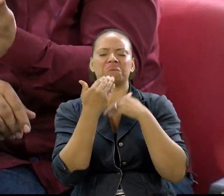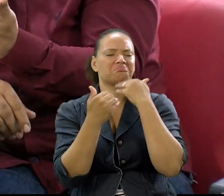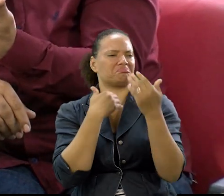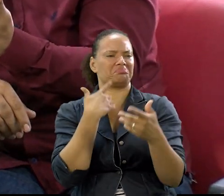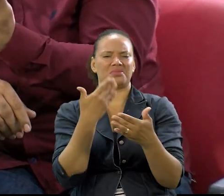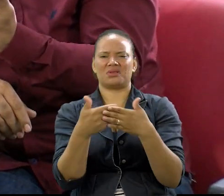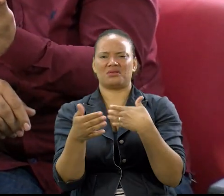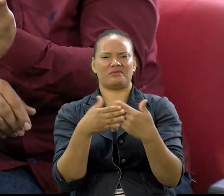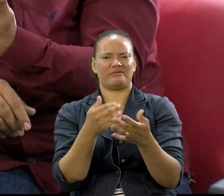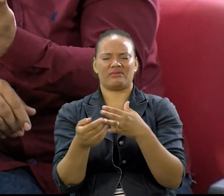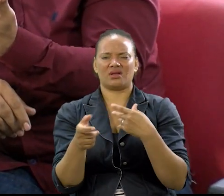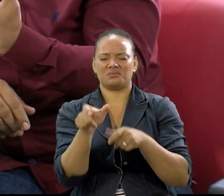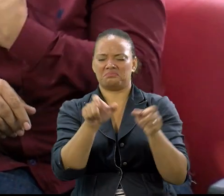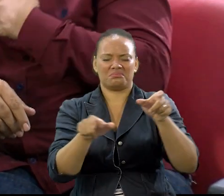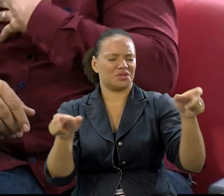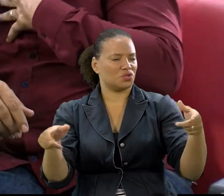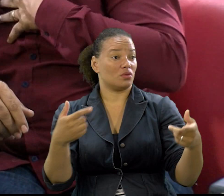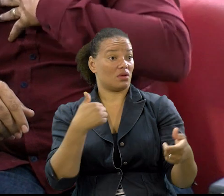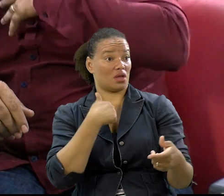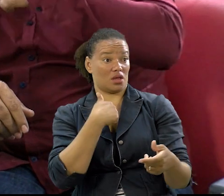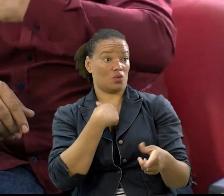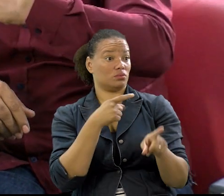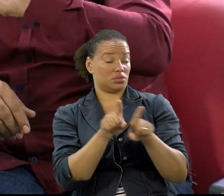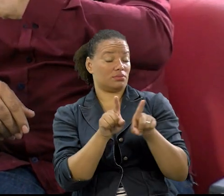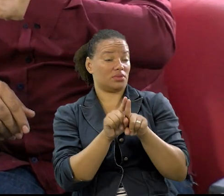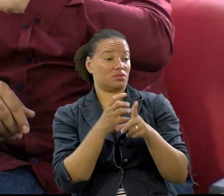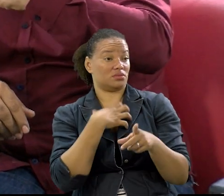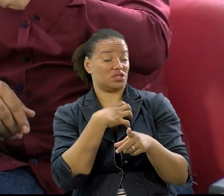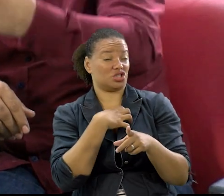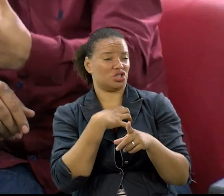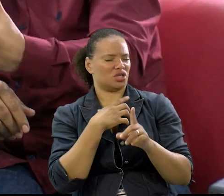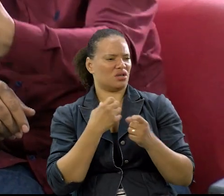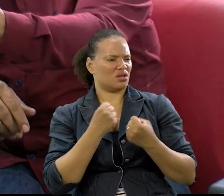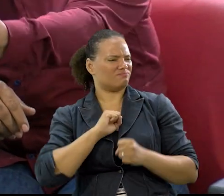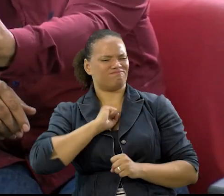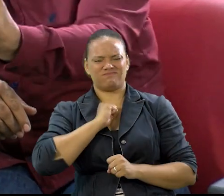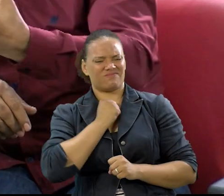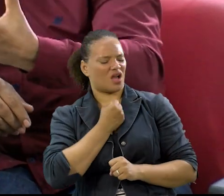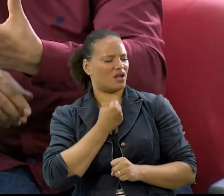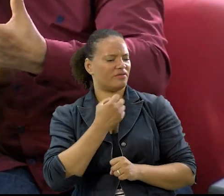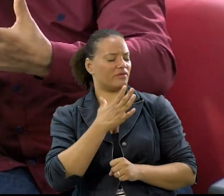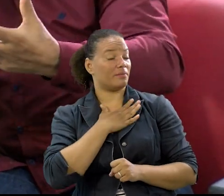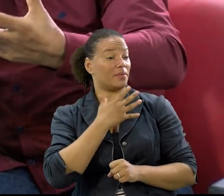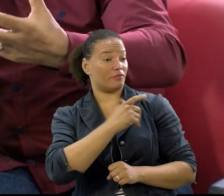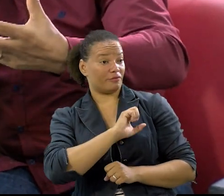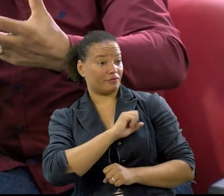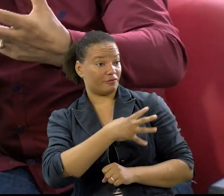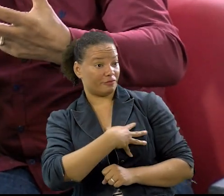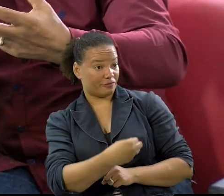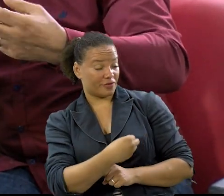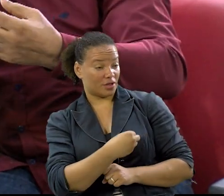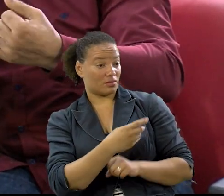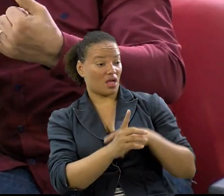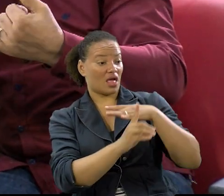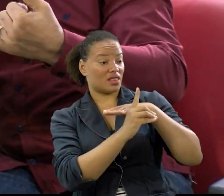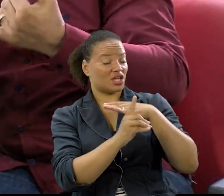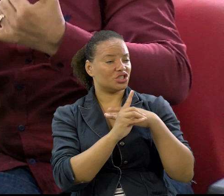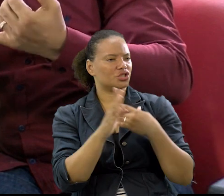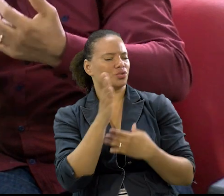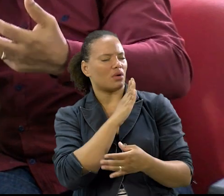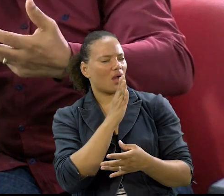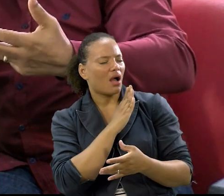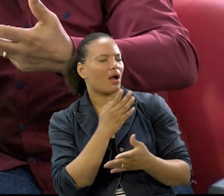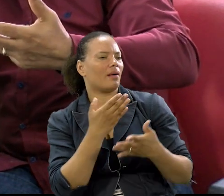pessoa qualquer pessoa isso até eu né Fico revoltado em ver meu filho talvez não sendo atendido com